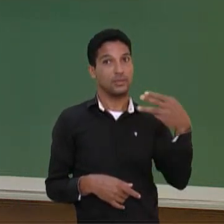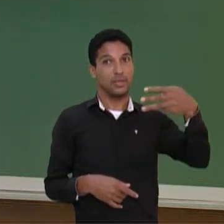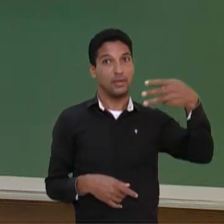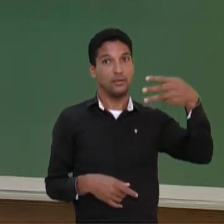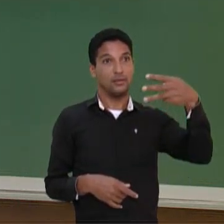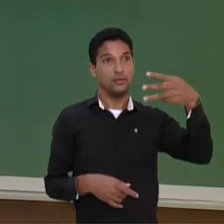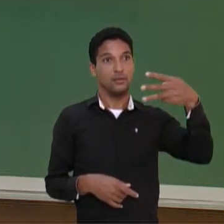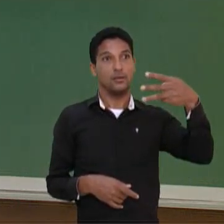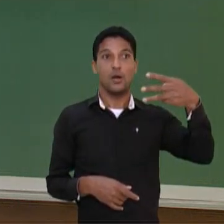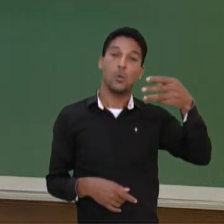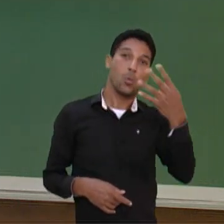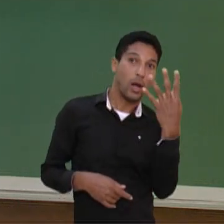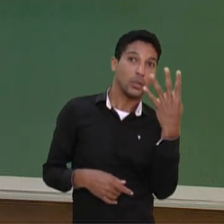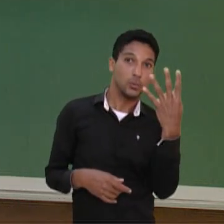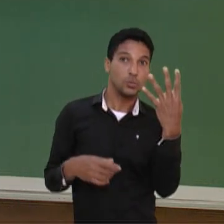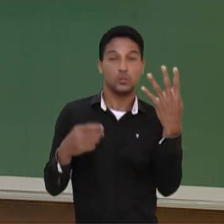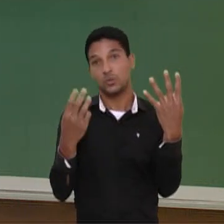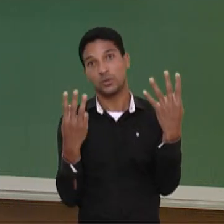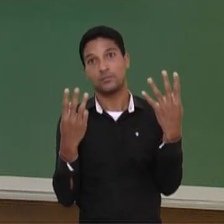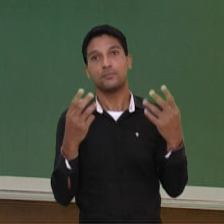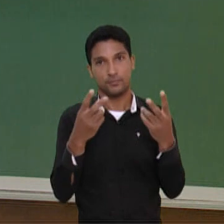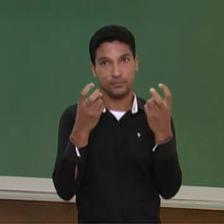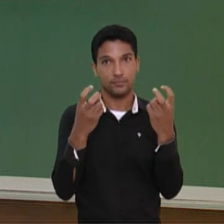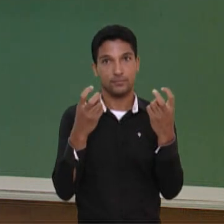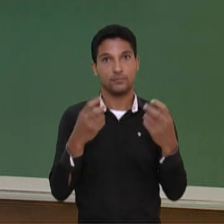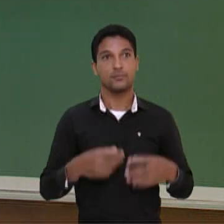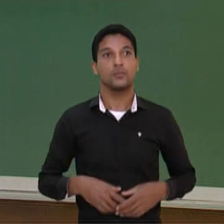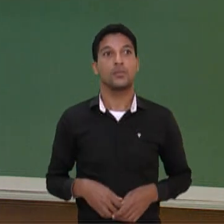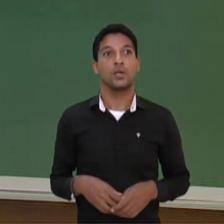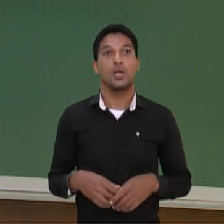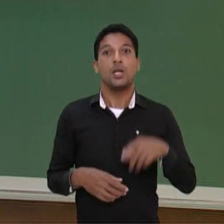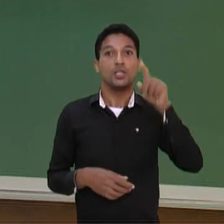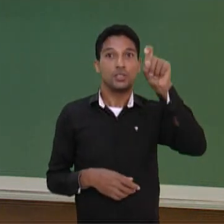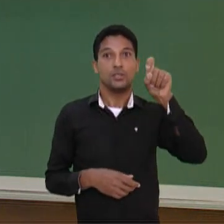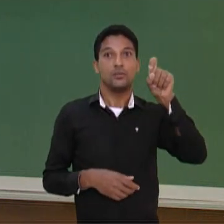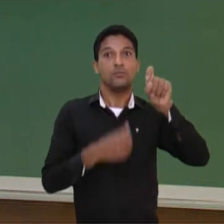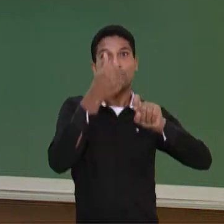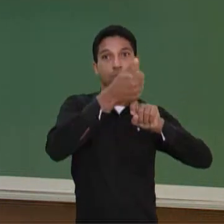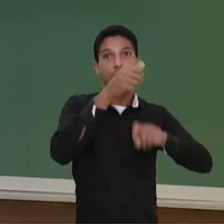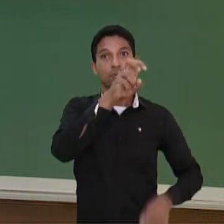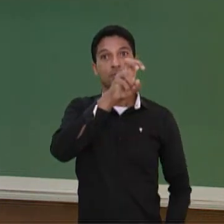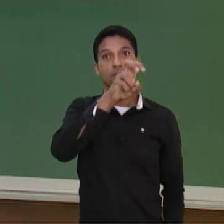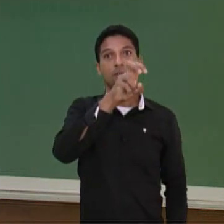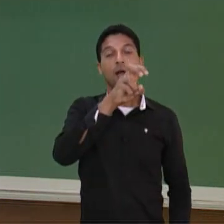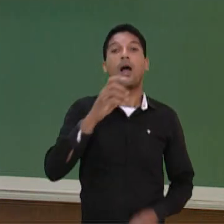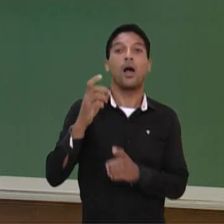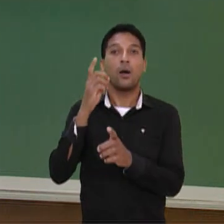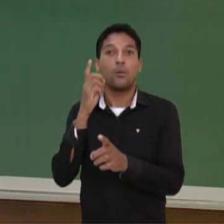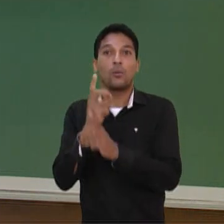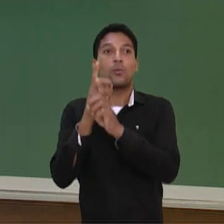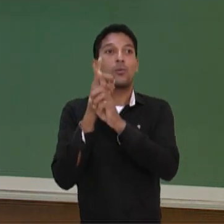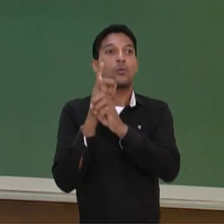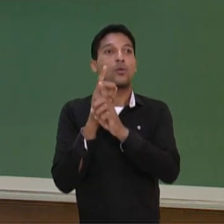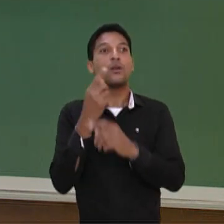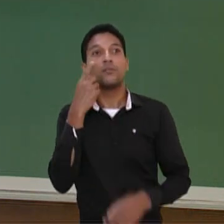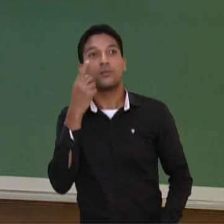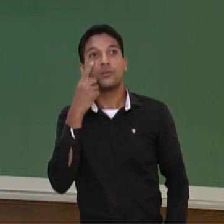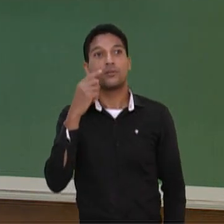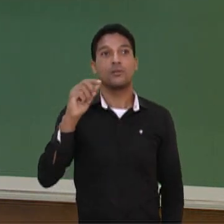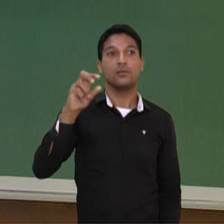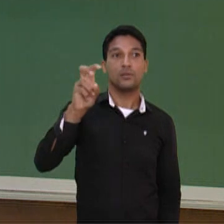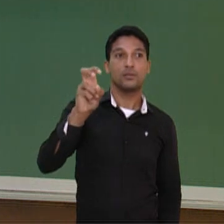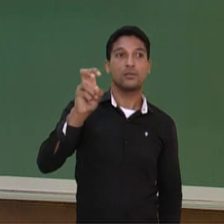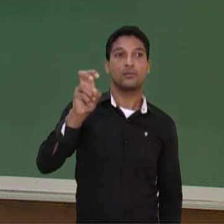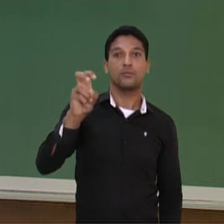aqui 4 e 3. Quando x é igual a 5, eu tenho, olha só, 5